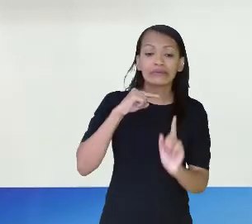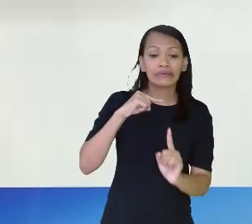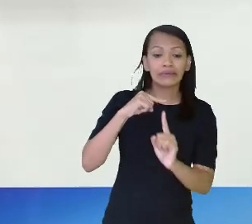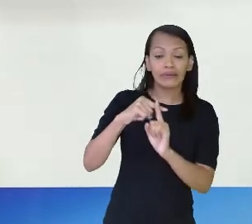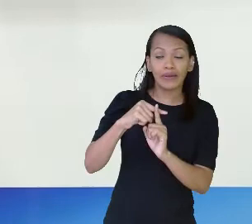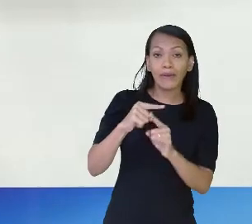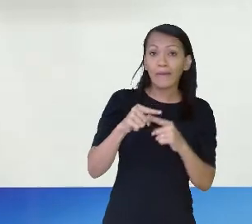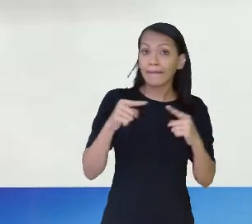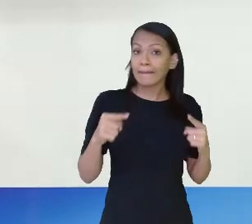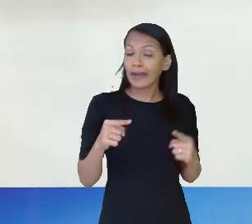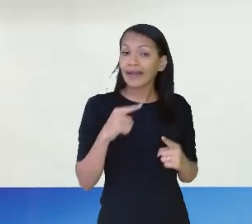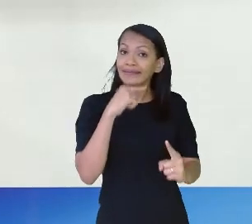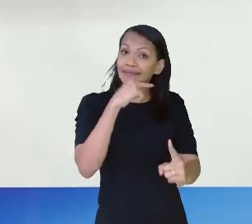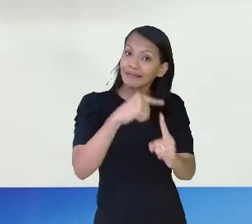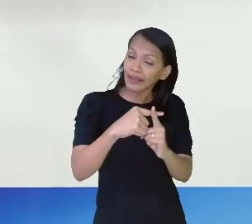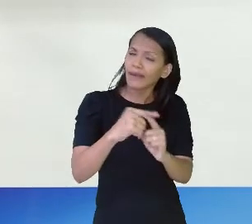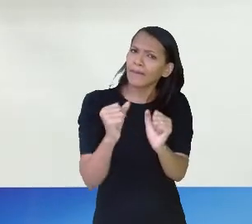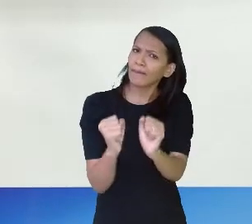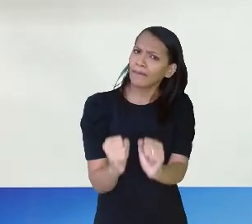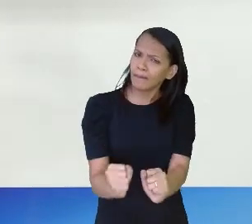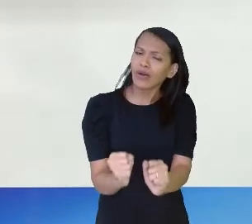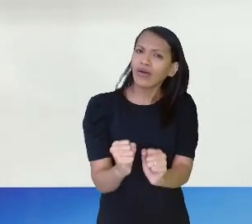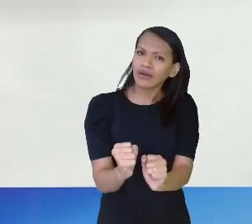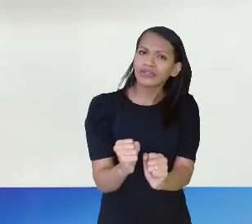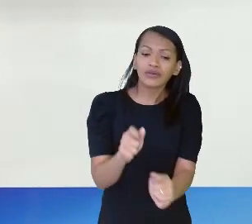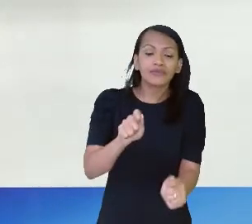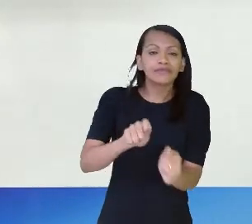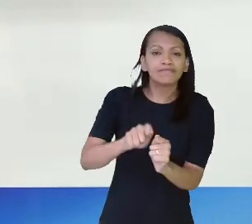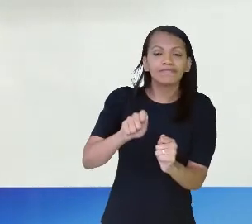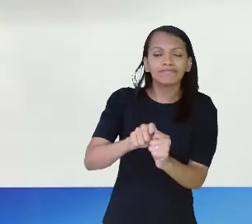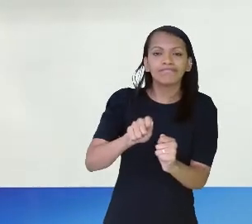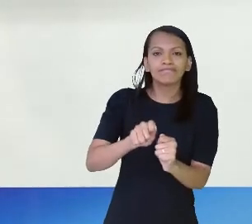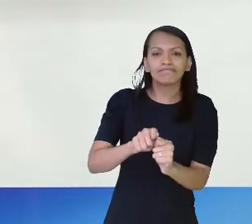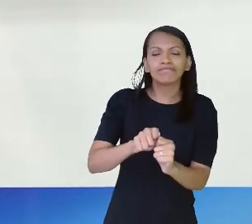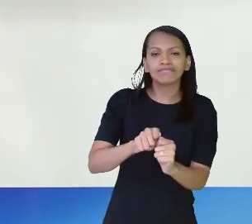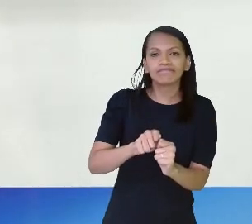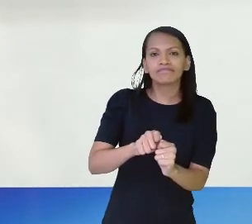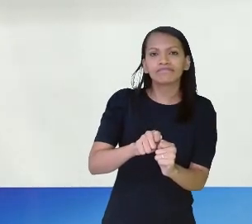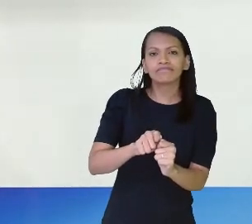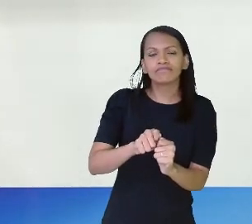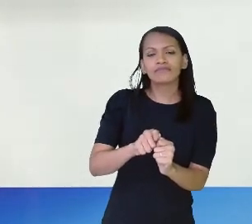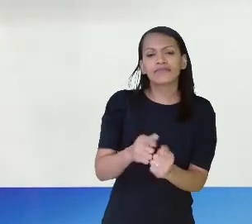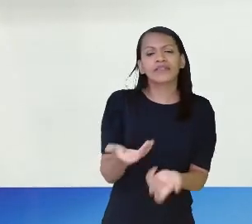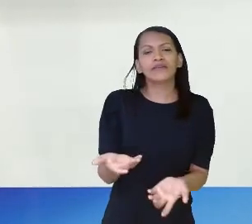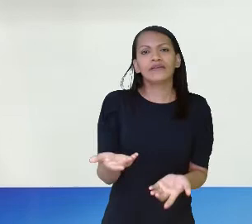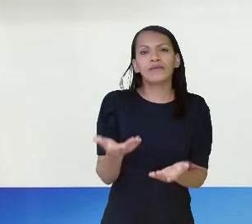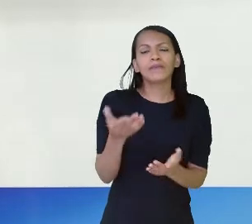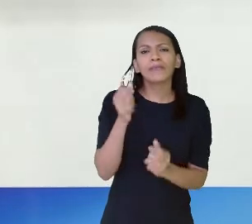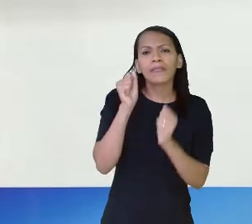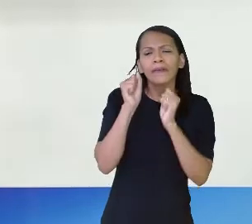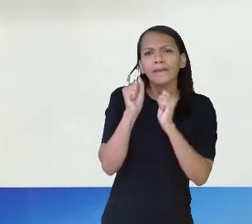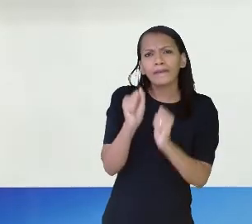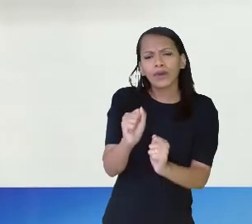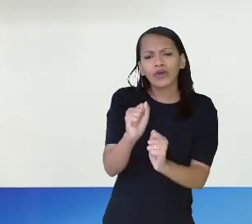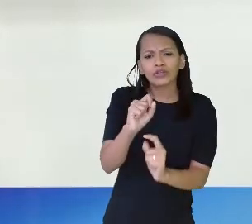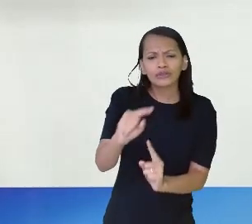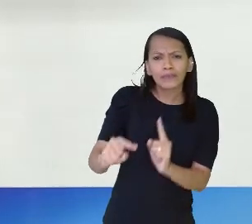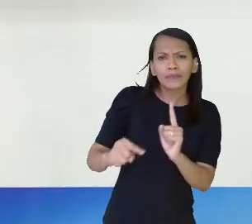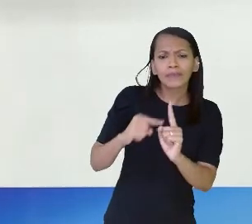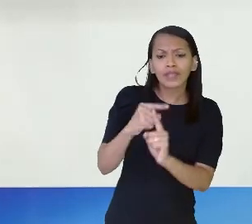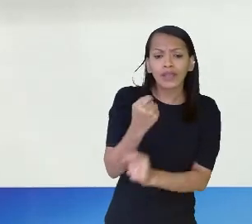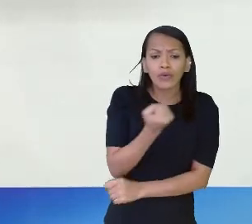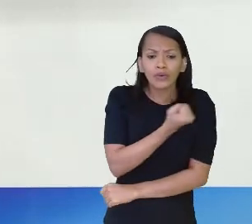na adição, a gente pode fazer as minhas parcelas podem ser com